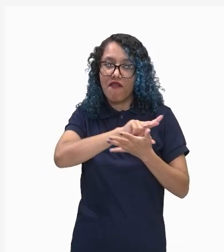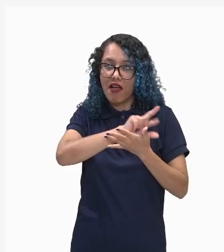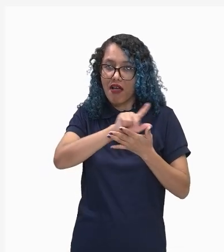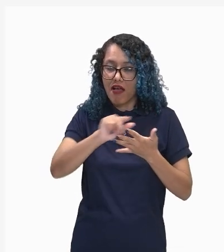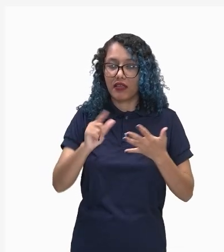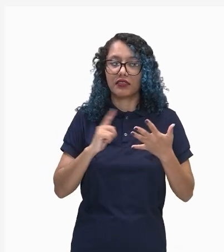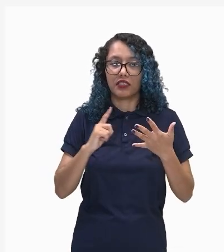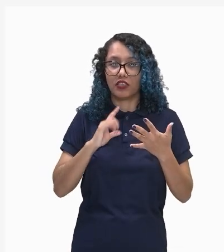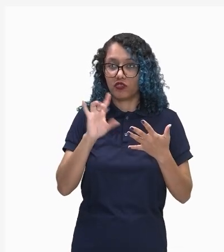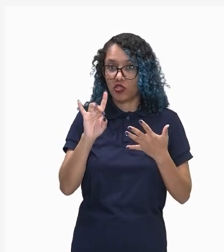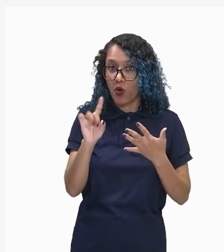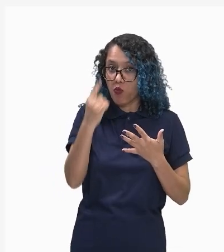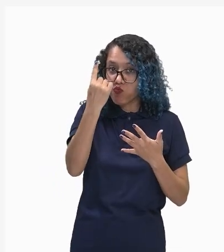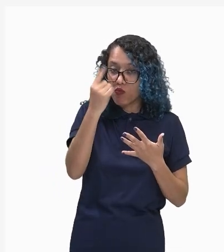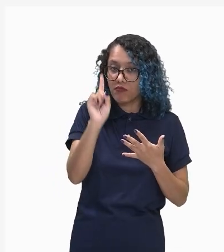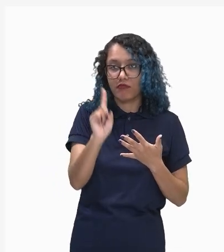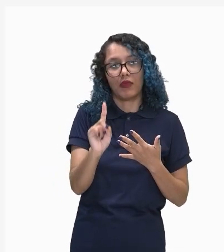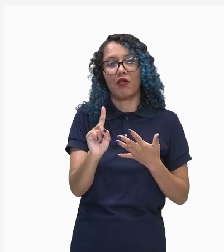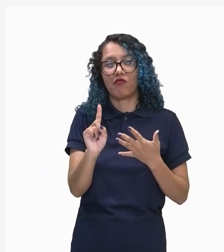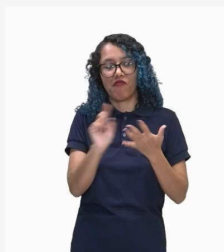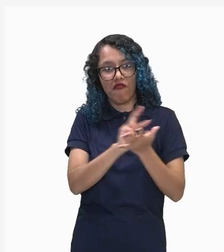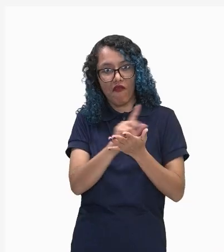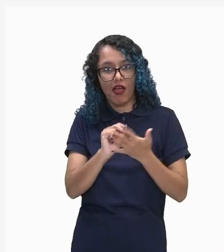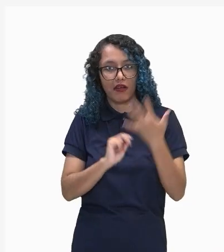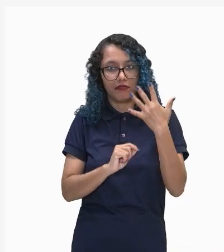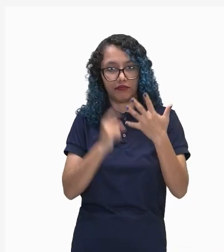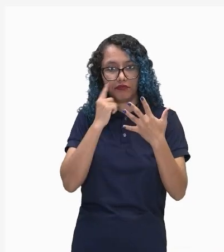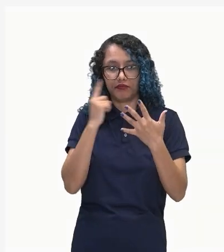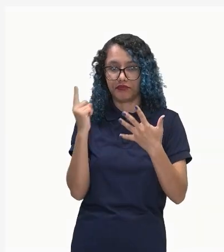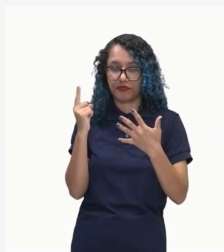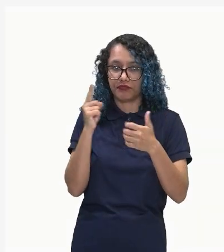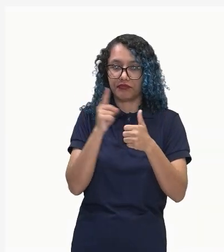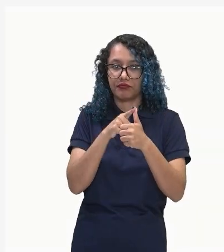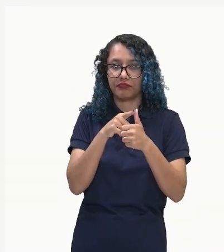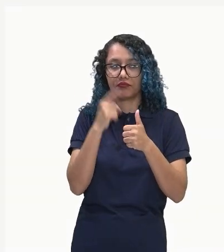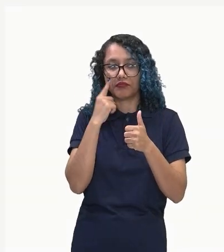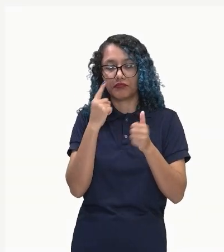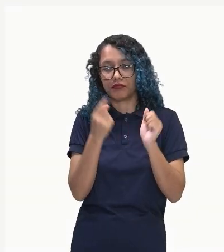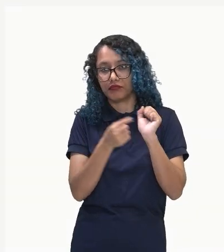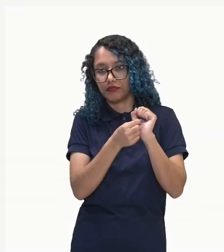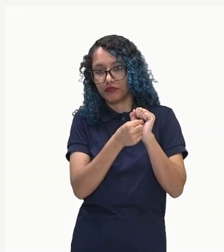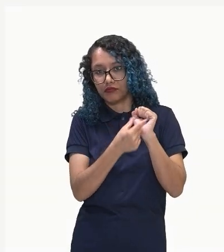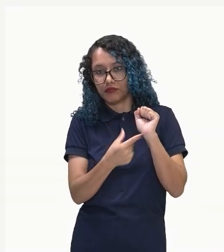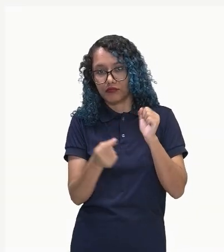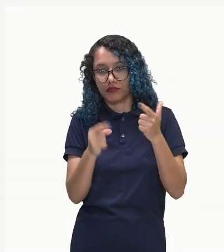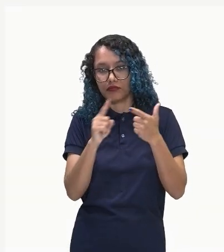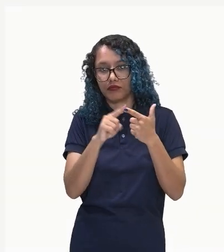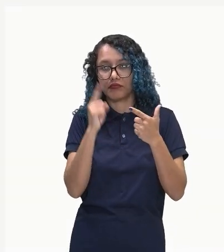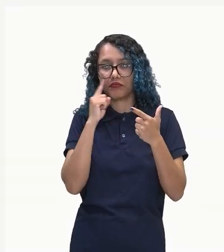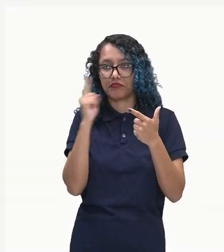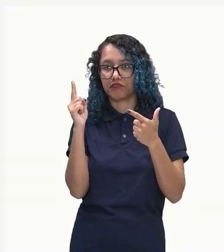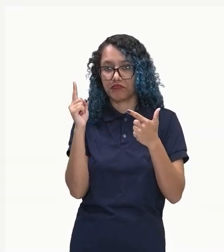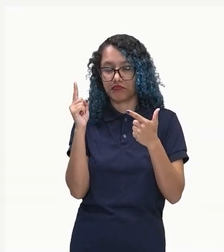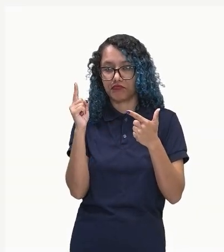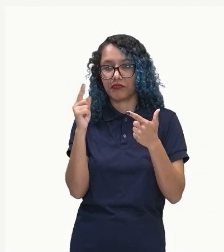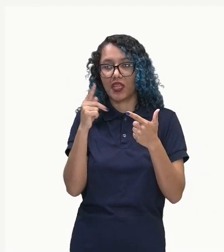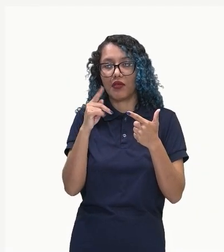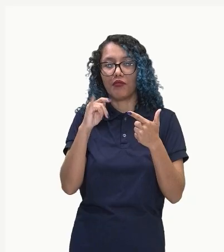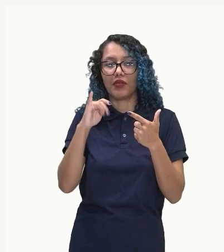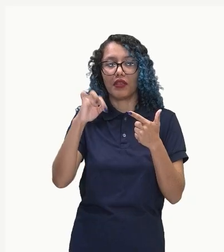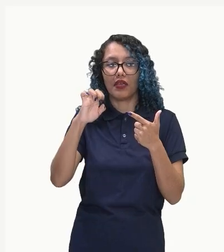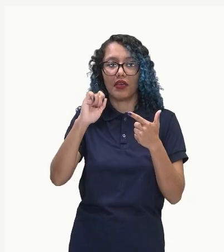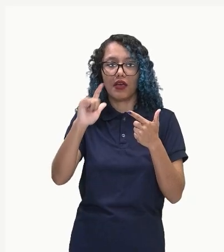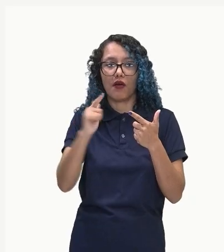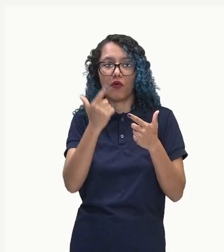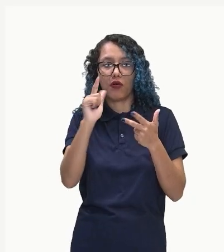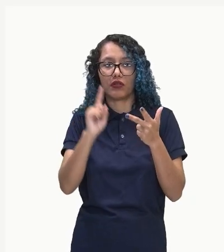são apenas uma. A gente vai ter aí, por exemplo, a hipófise, a glândula pineal, teremos aí a